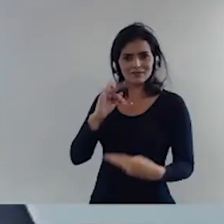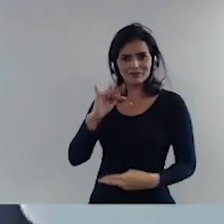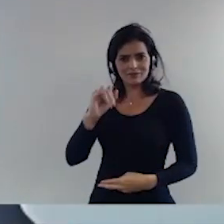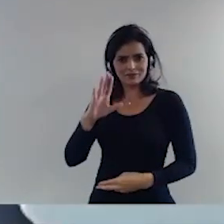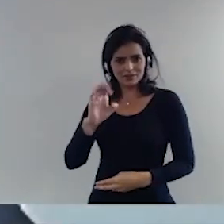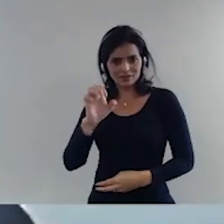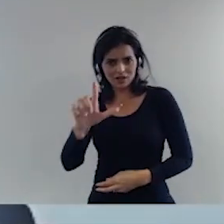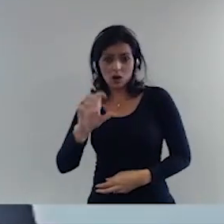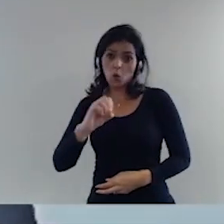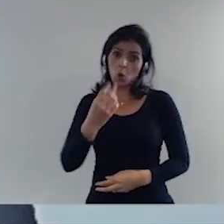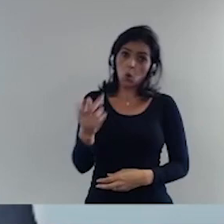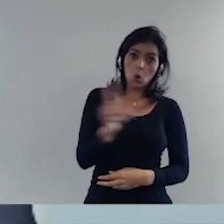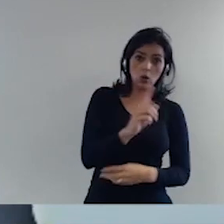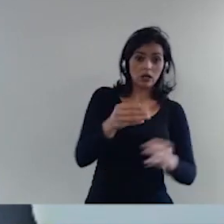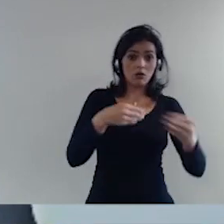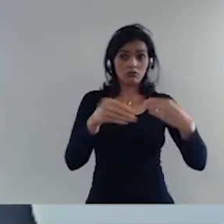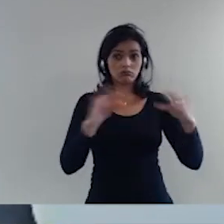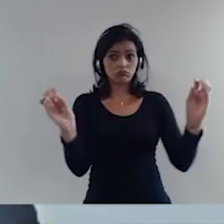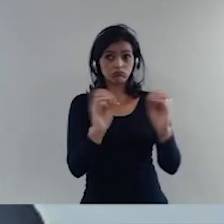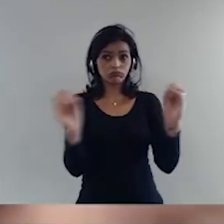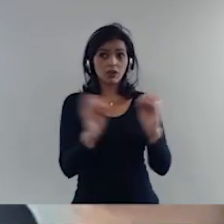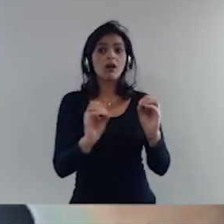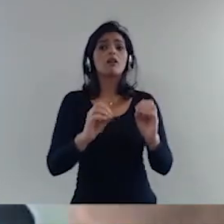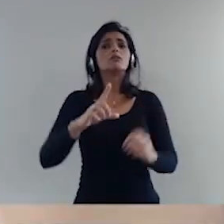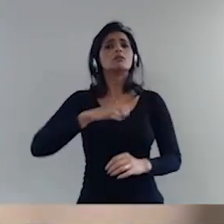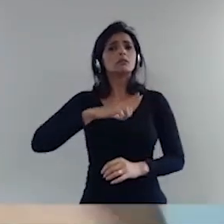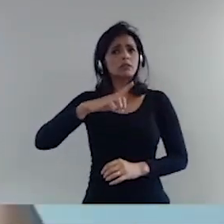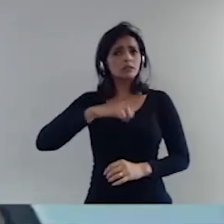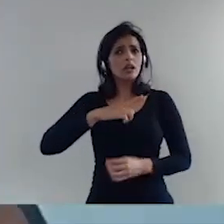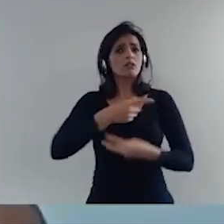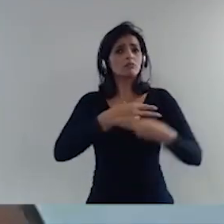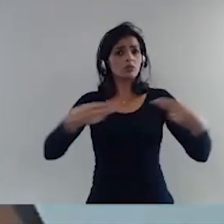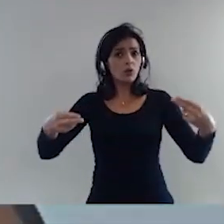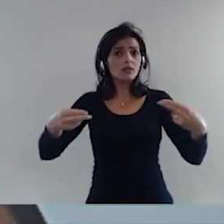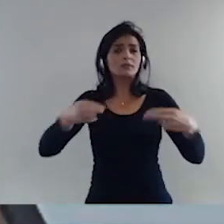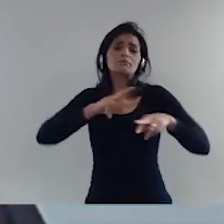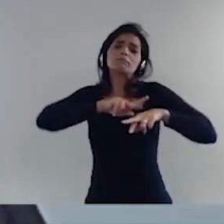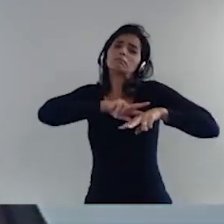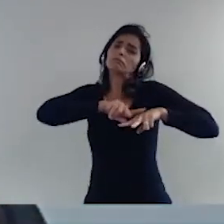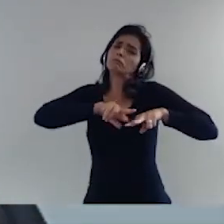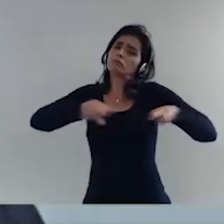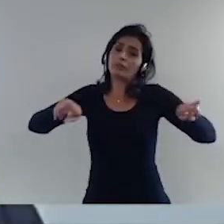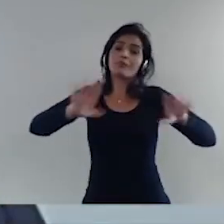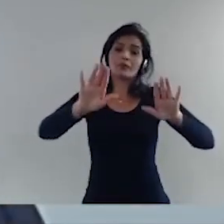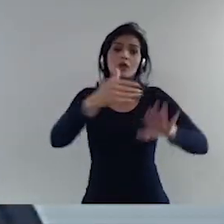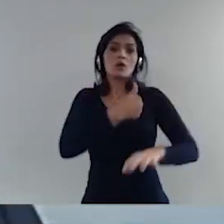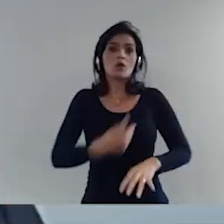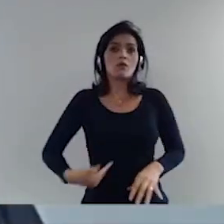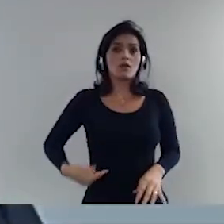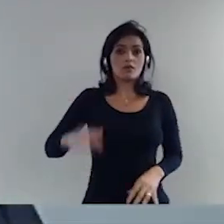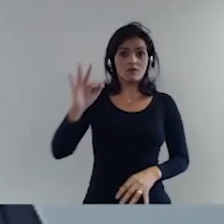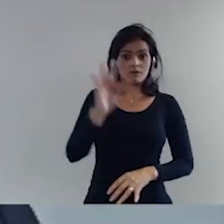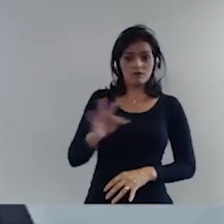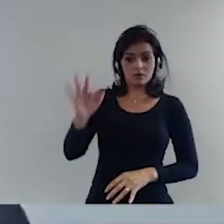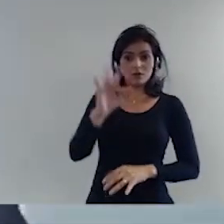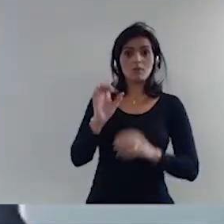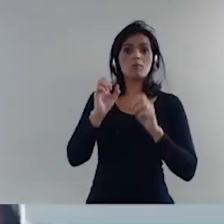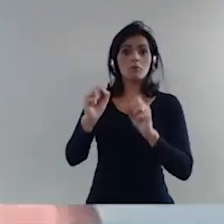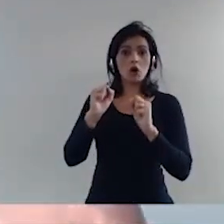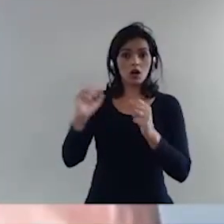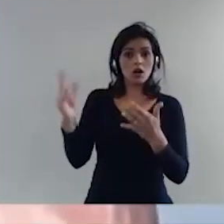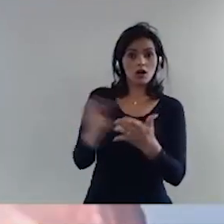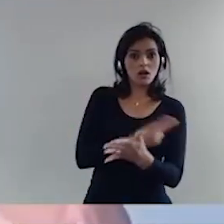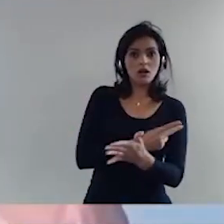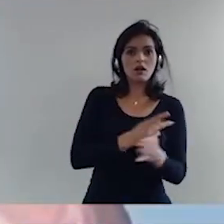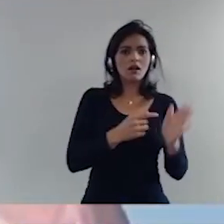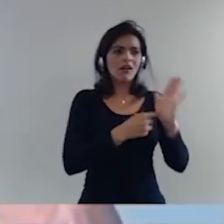fiscal, a situação é ainda mais ampla. O governo federal pode descumprir